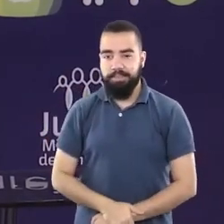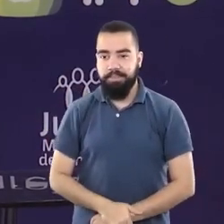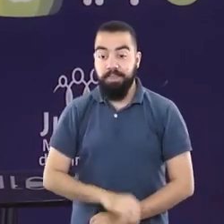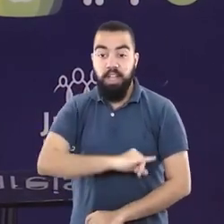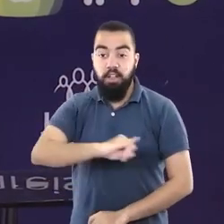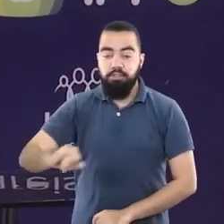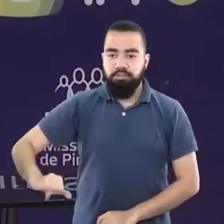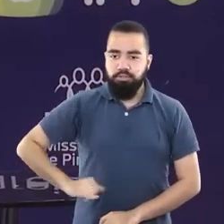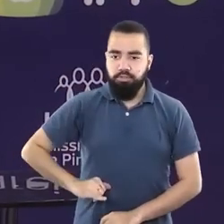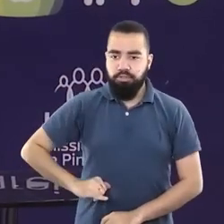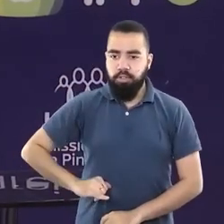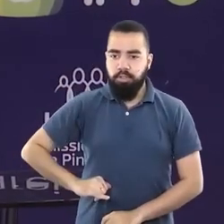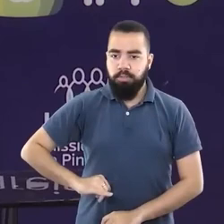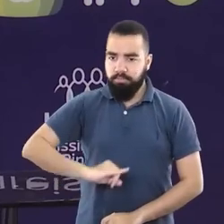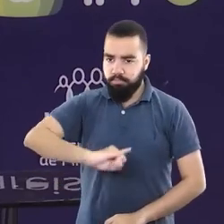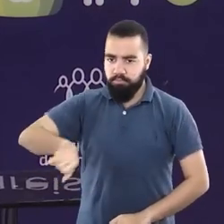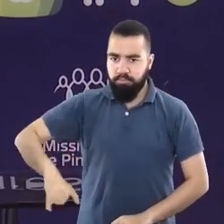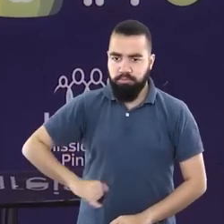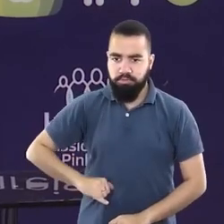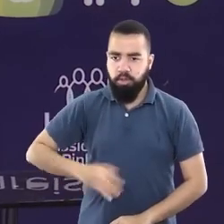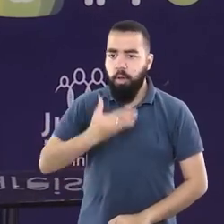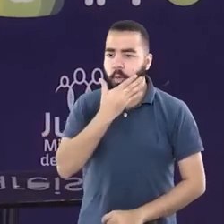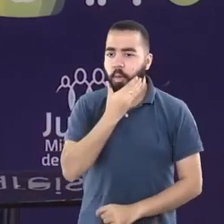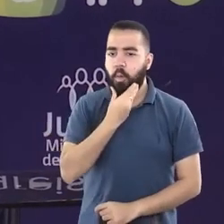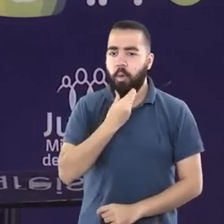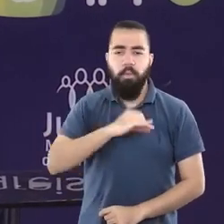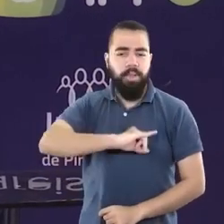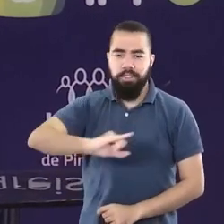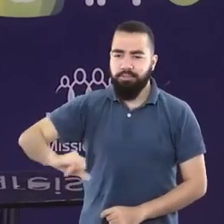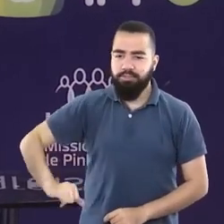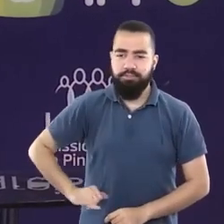Jó é uma figura emblemática na Bíblia.